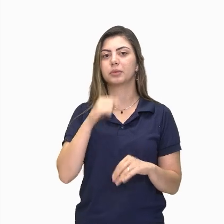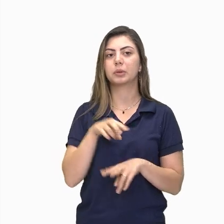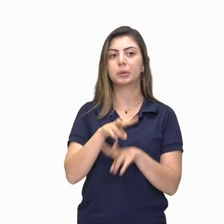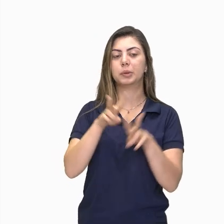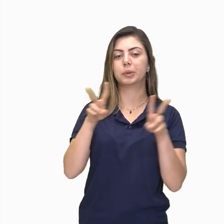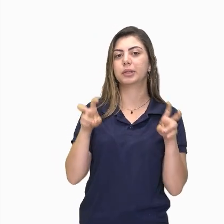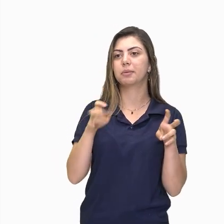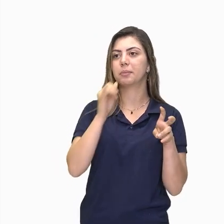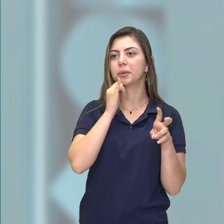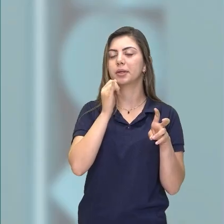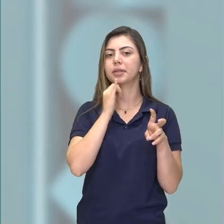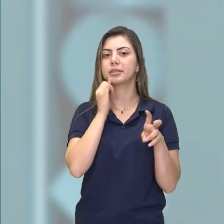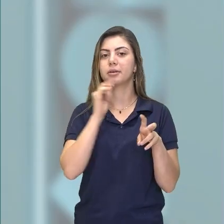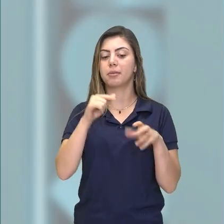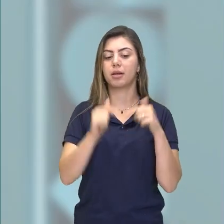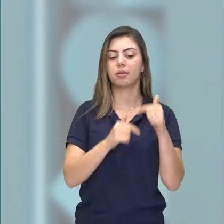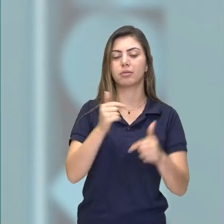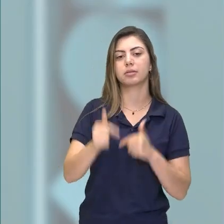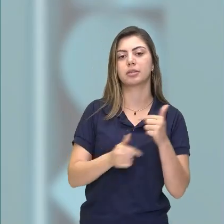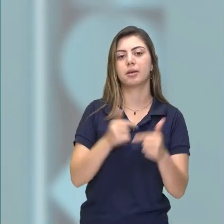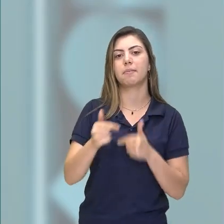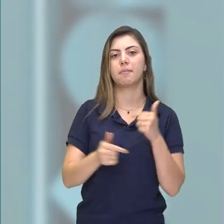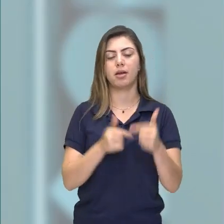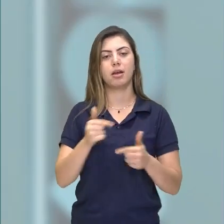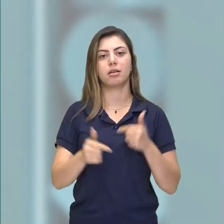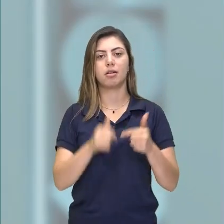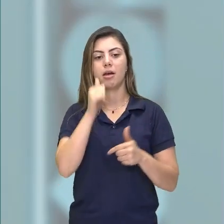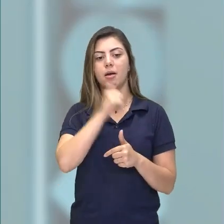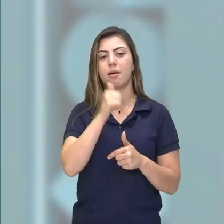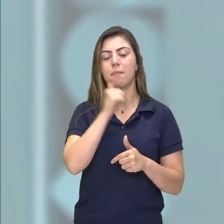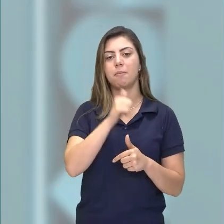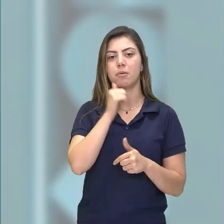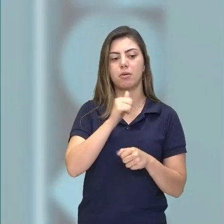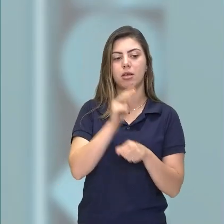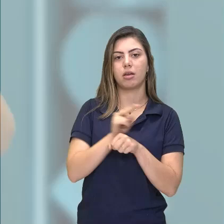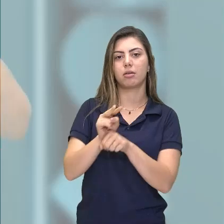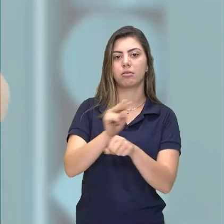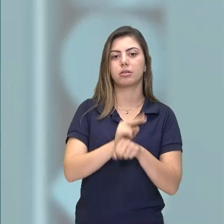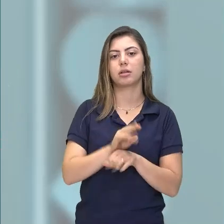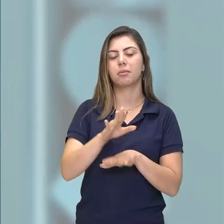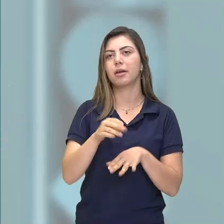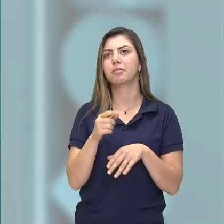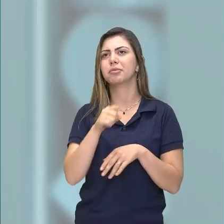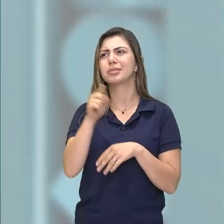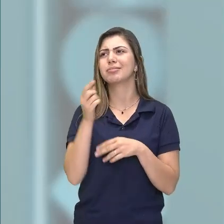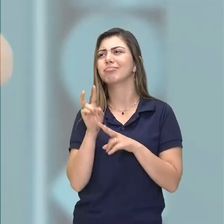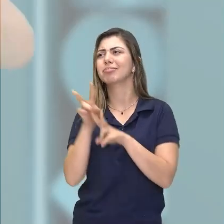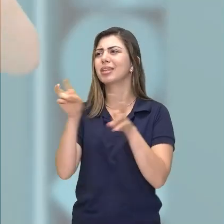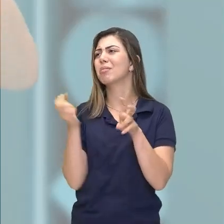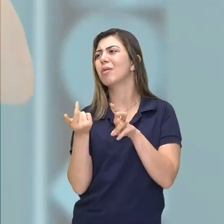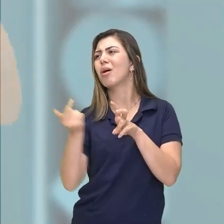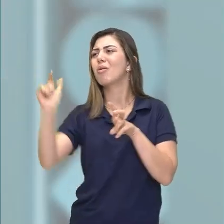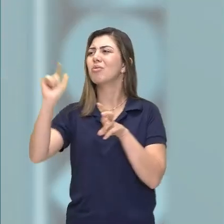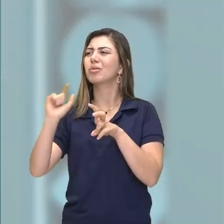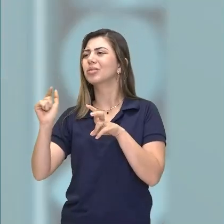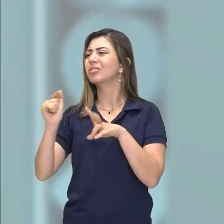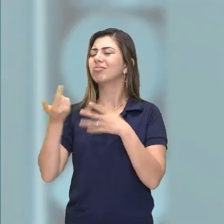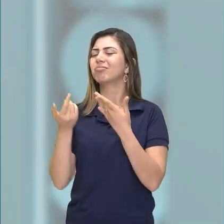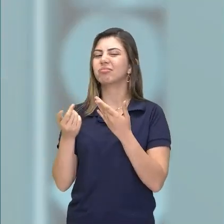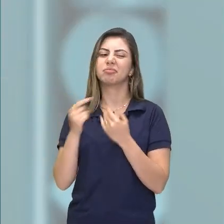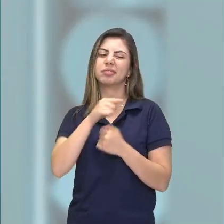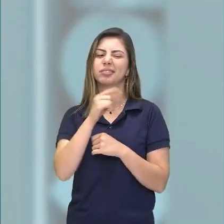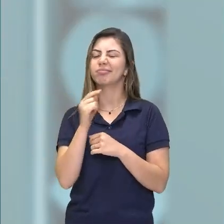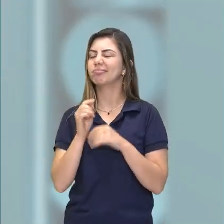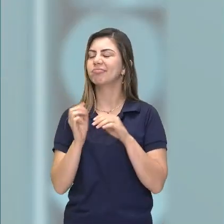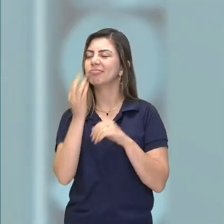justamente sobre a questão do trabalho, da invisibilidade do trabalho, de cuidado. Aí você escreve sobre qualquer outra coisa que não seja isso.